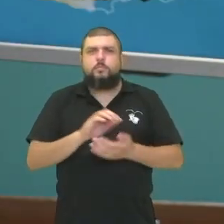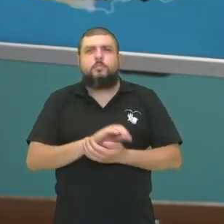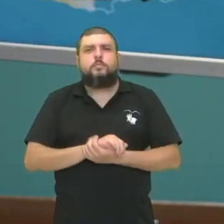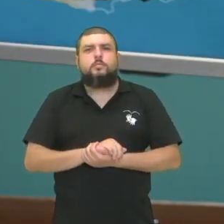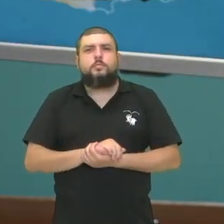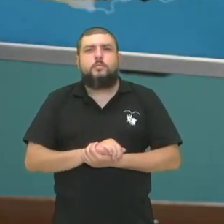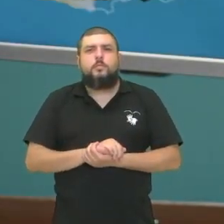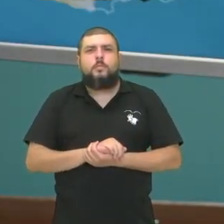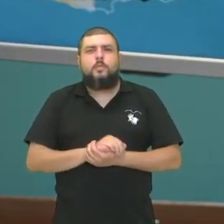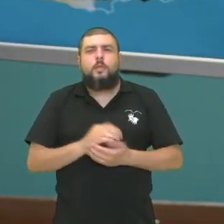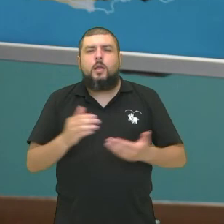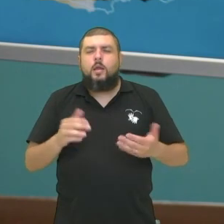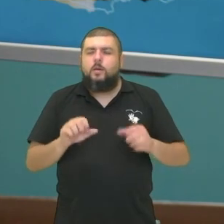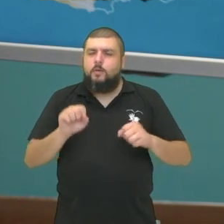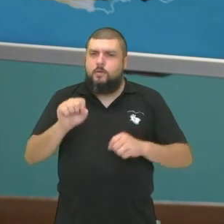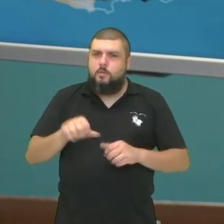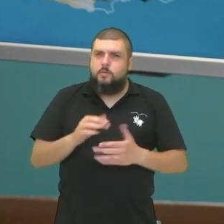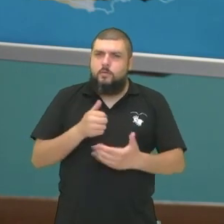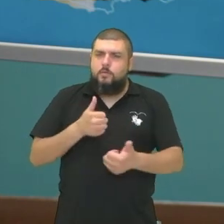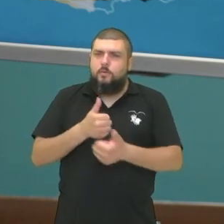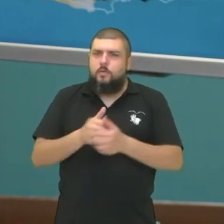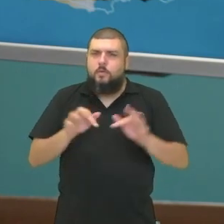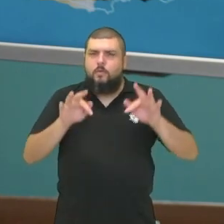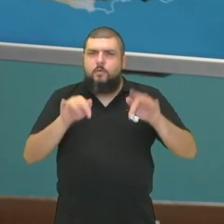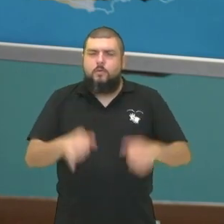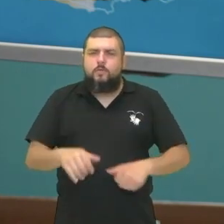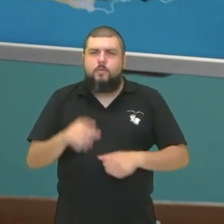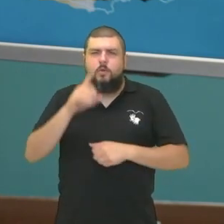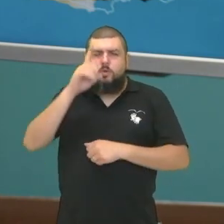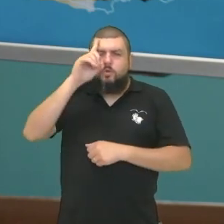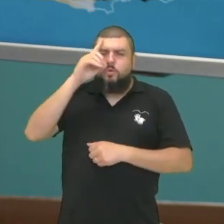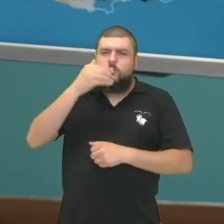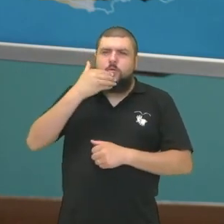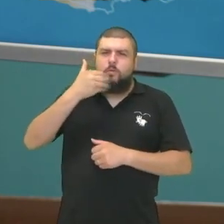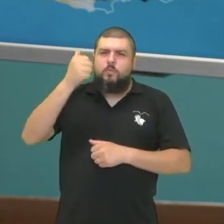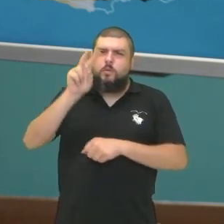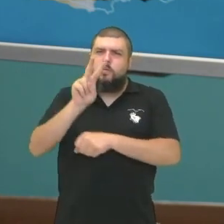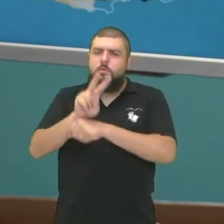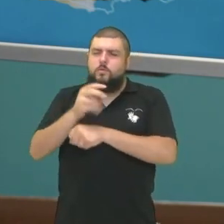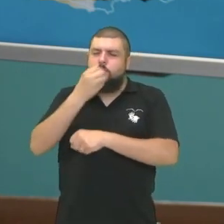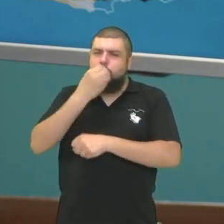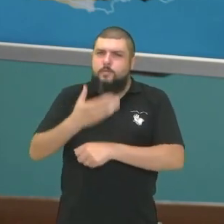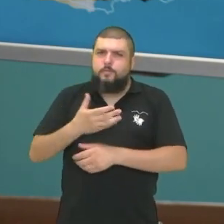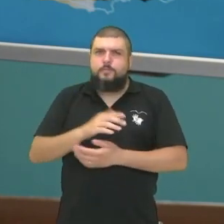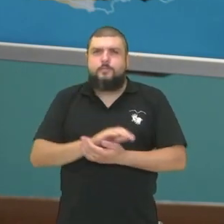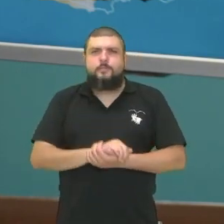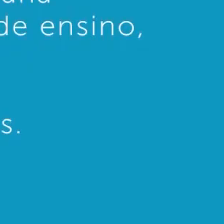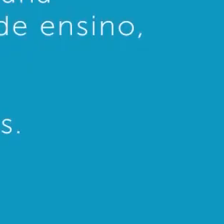estamos no fim. Desejo a você dias melhores, continue bem e até a próxima!